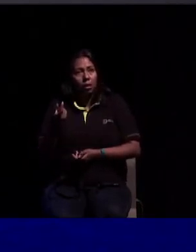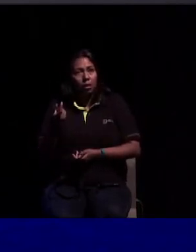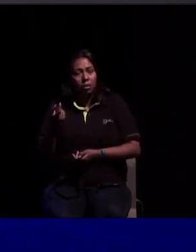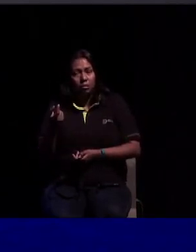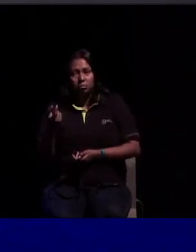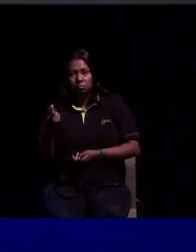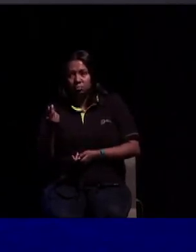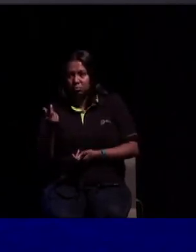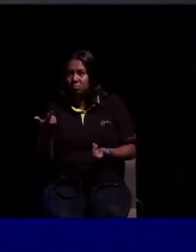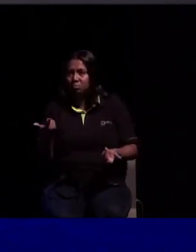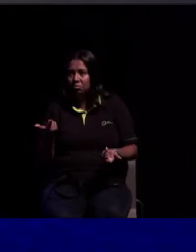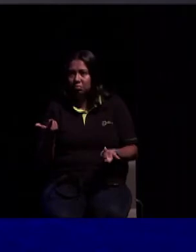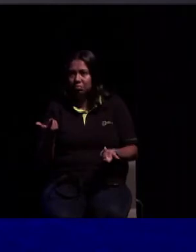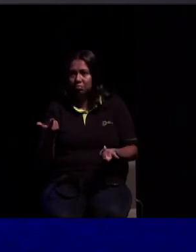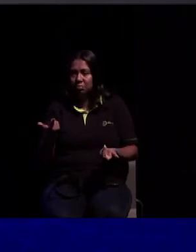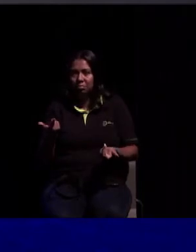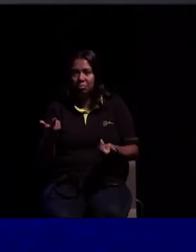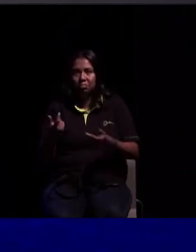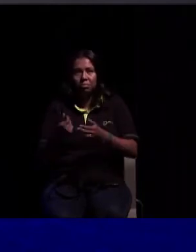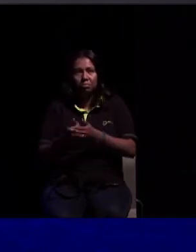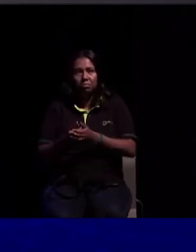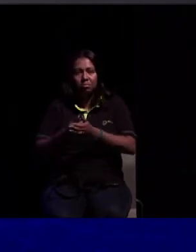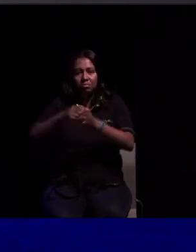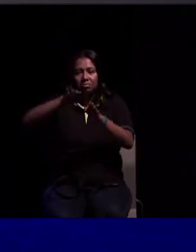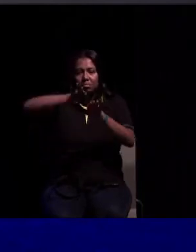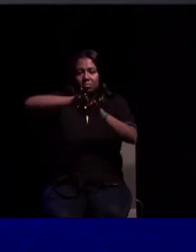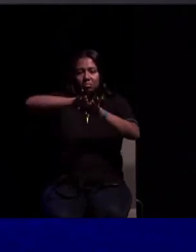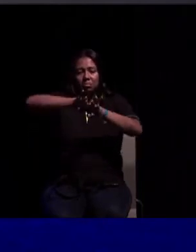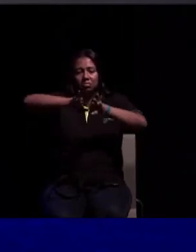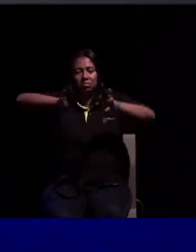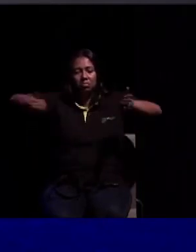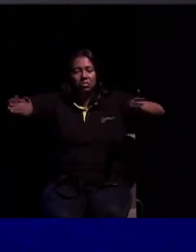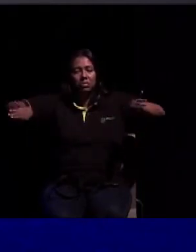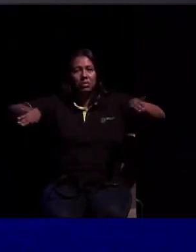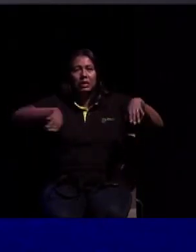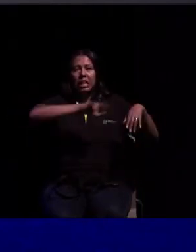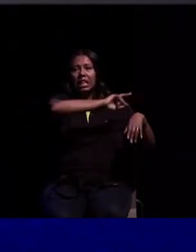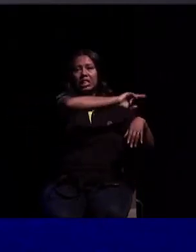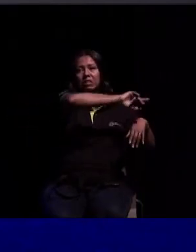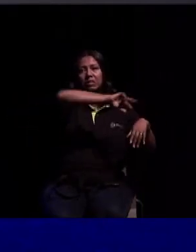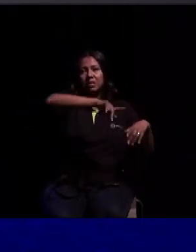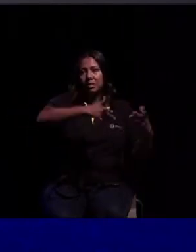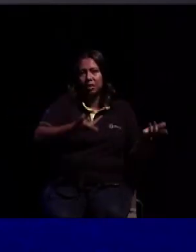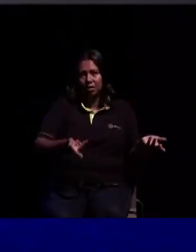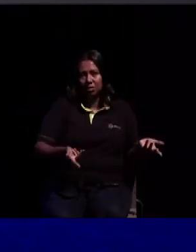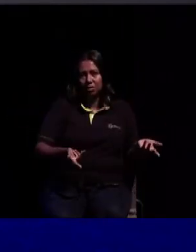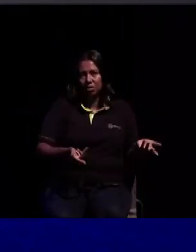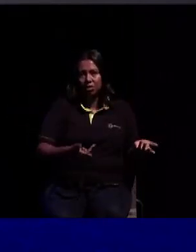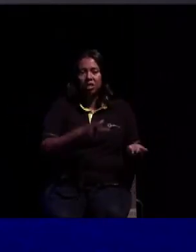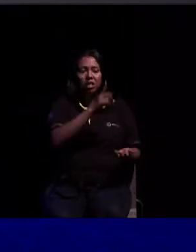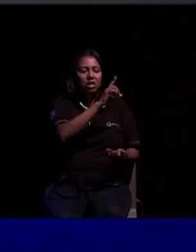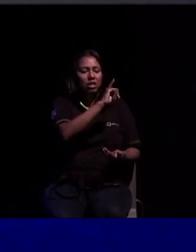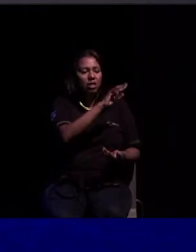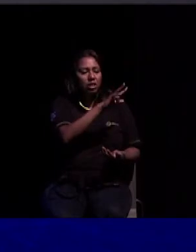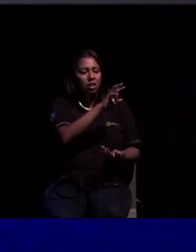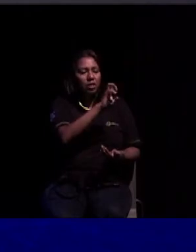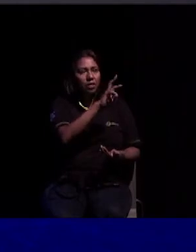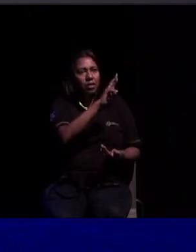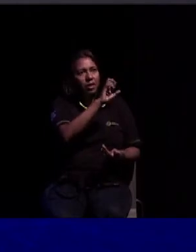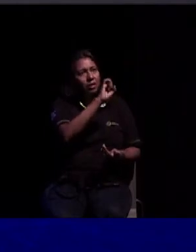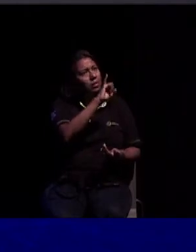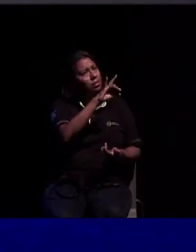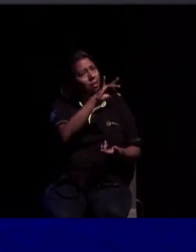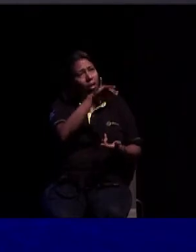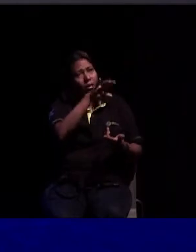da redistribuição de riqueza e poder da questão da diversidade, né? Entende? Quer dizer, obviamente, isso é uma